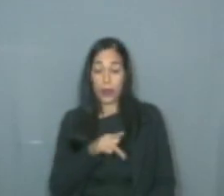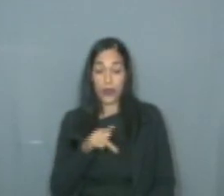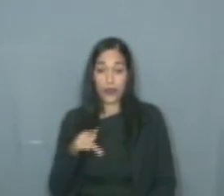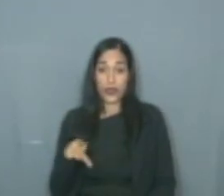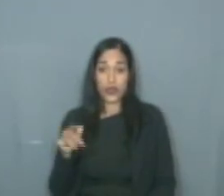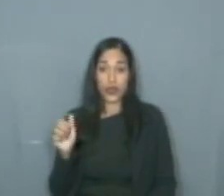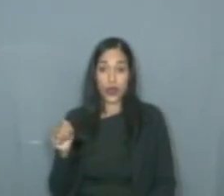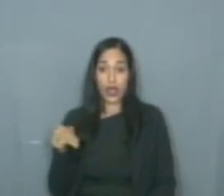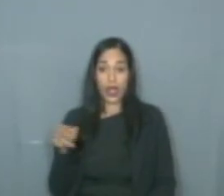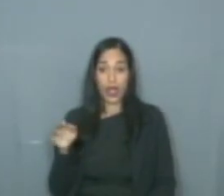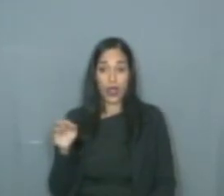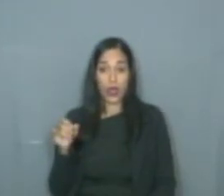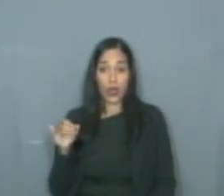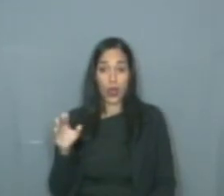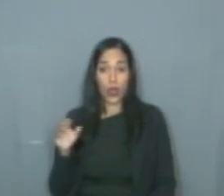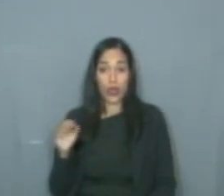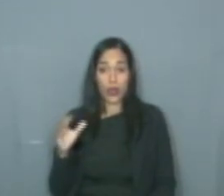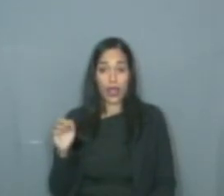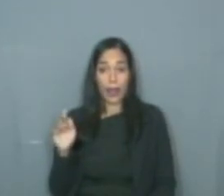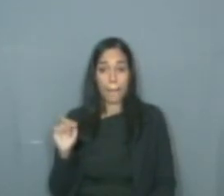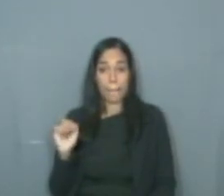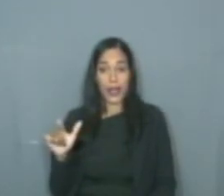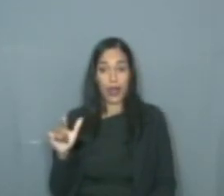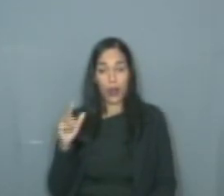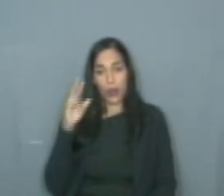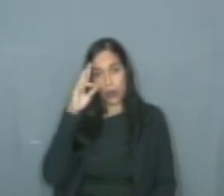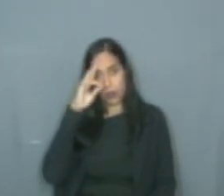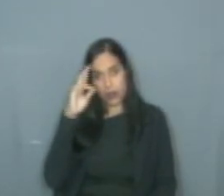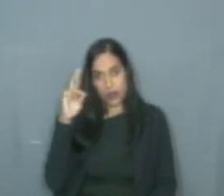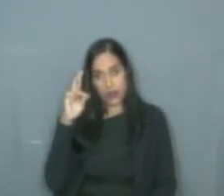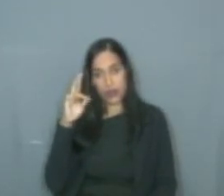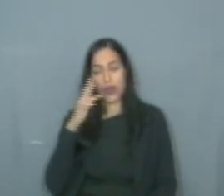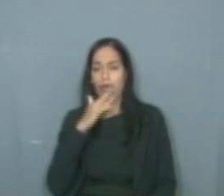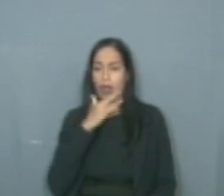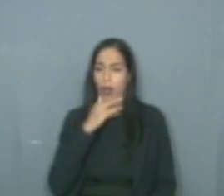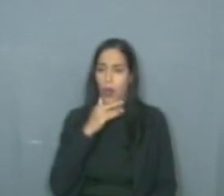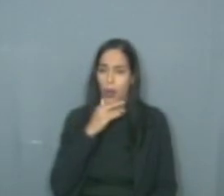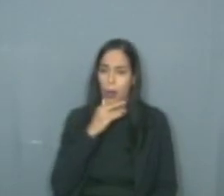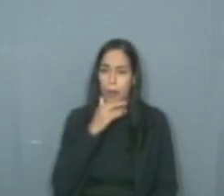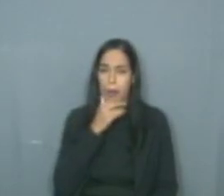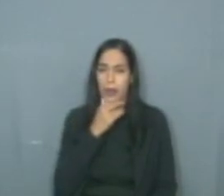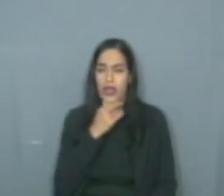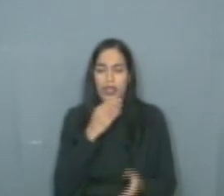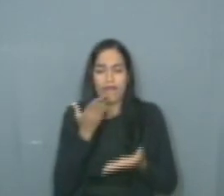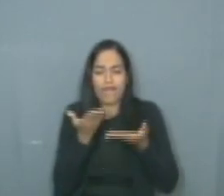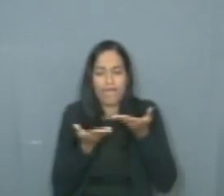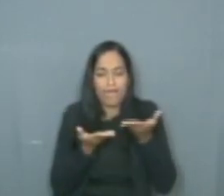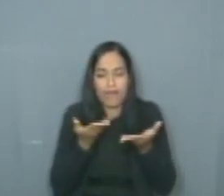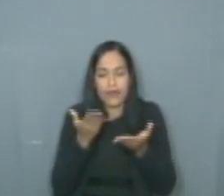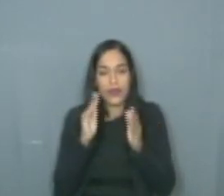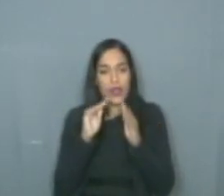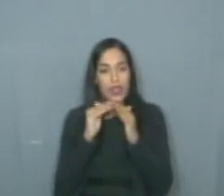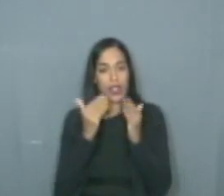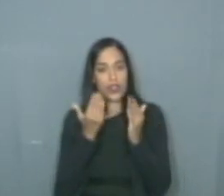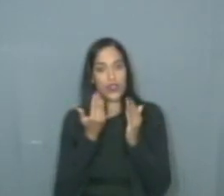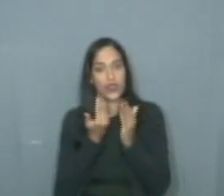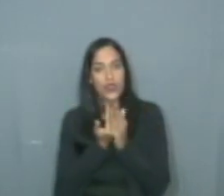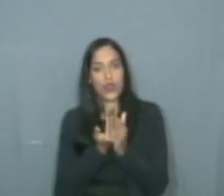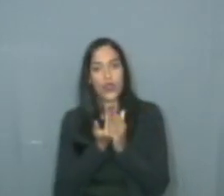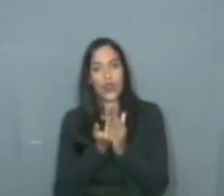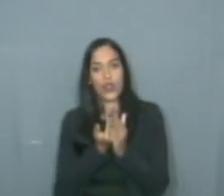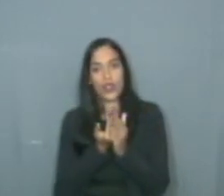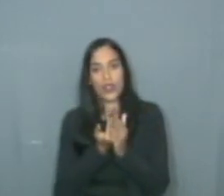Cabral, o seu diretor, é um homem que trata aquela escola como algo da